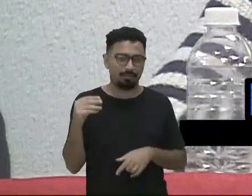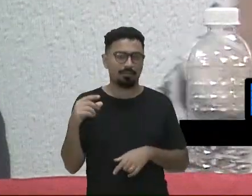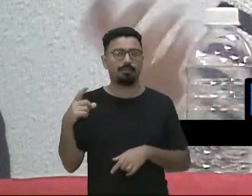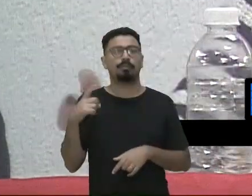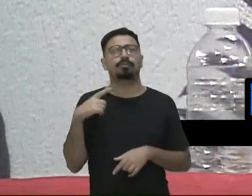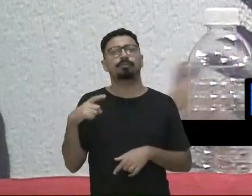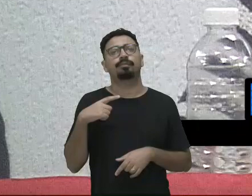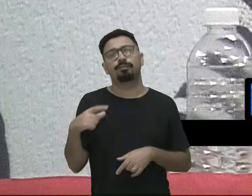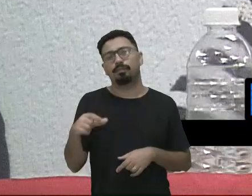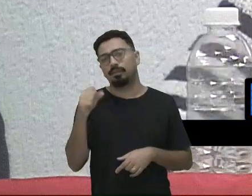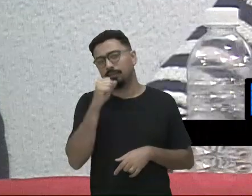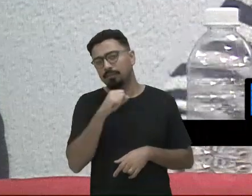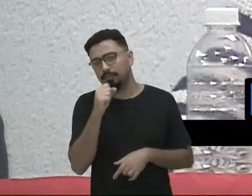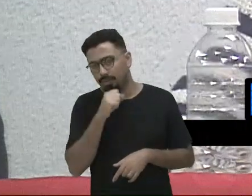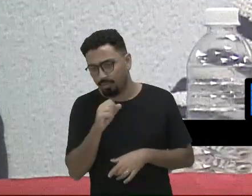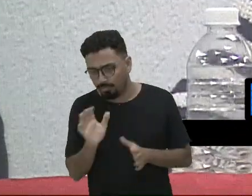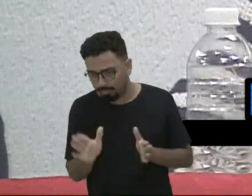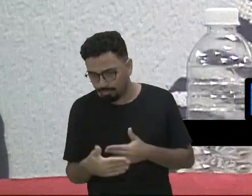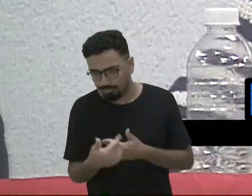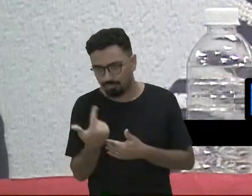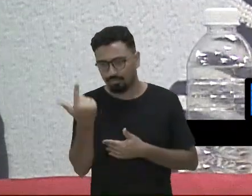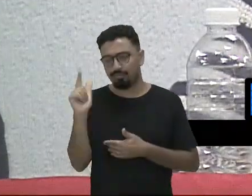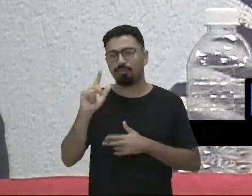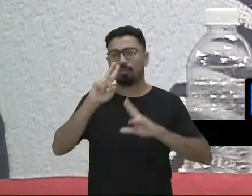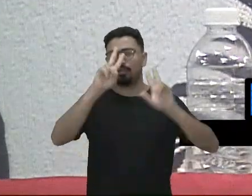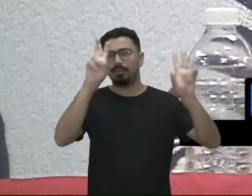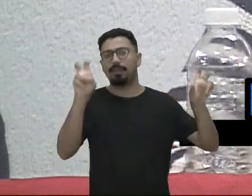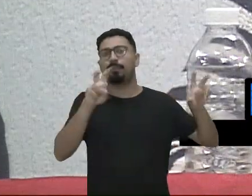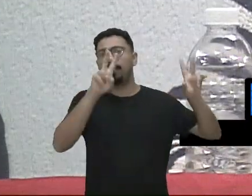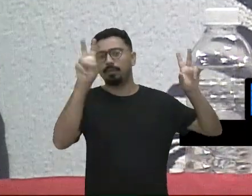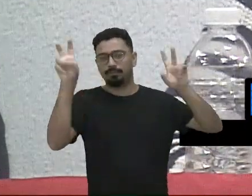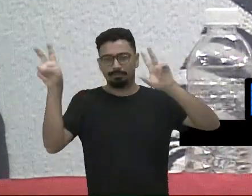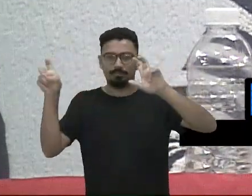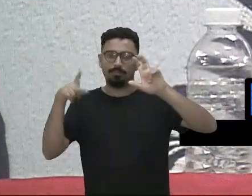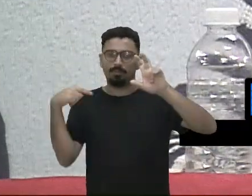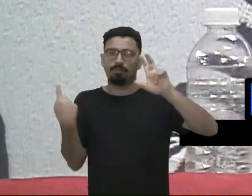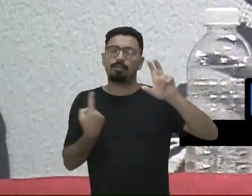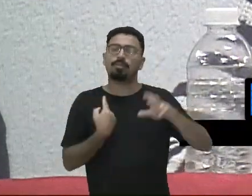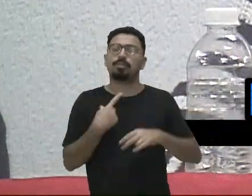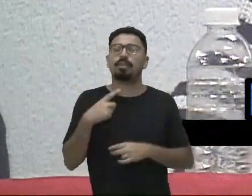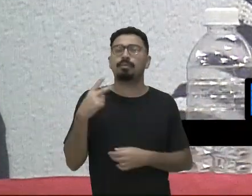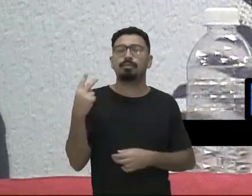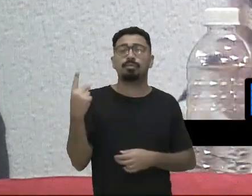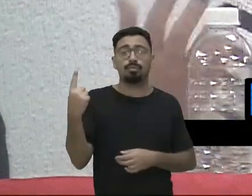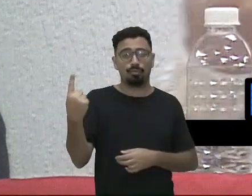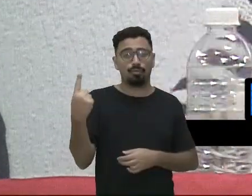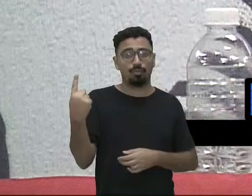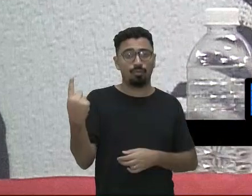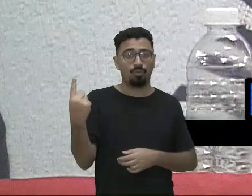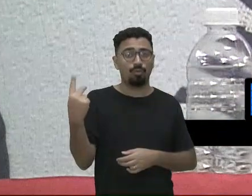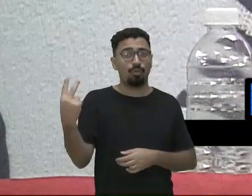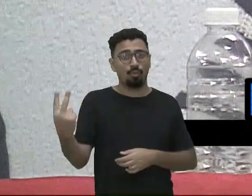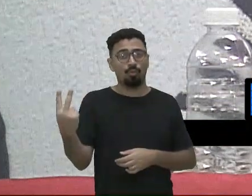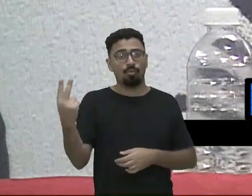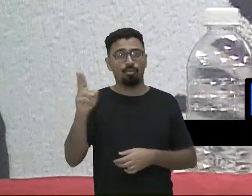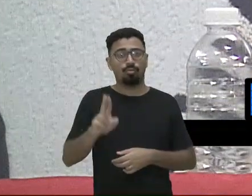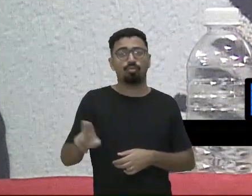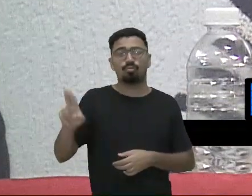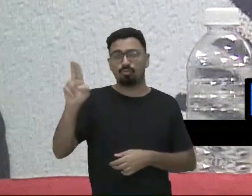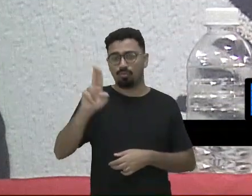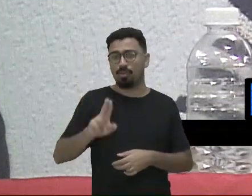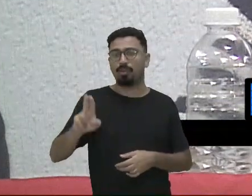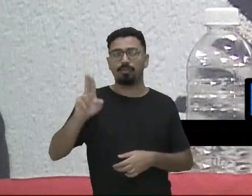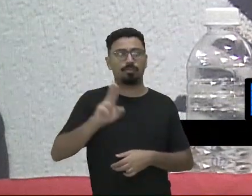política de idoso, e a partir da política nacional, a gente começou a ter dois usuários, né, usuários da política de